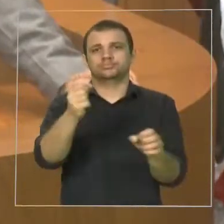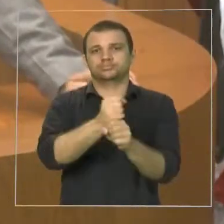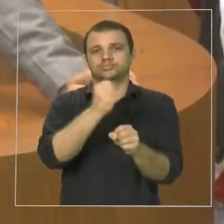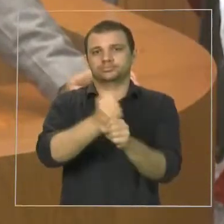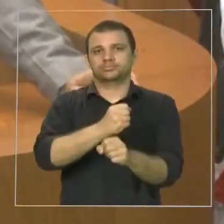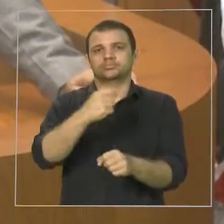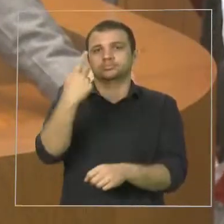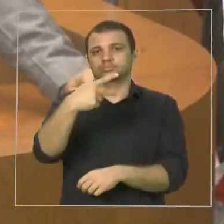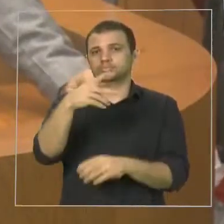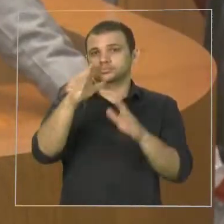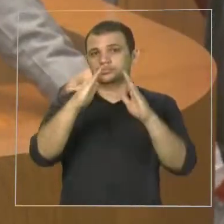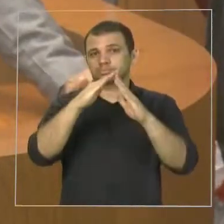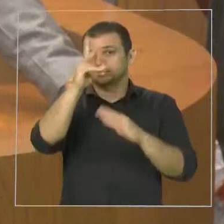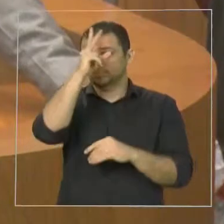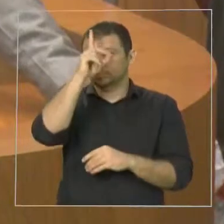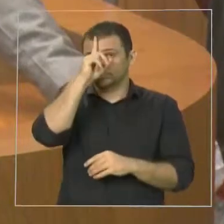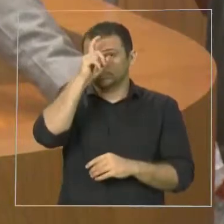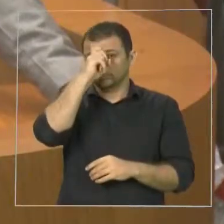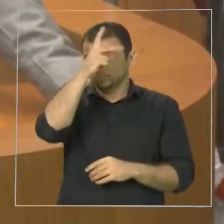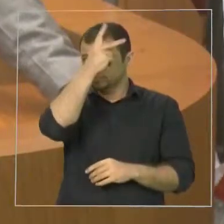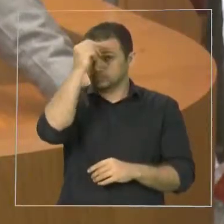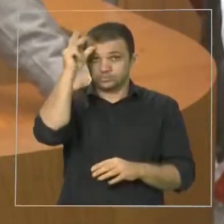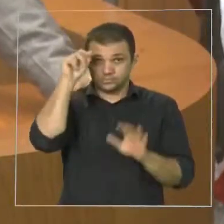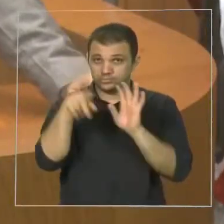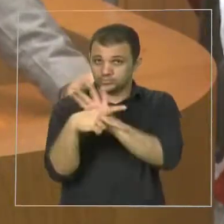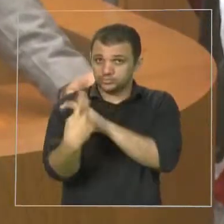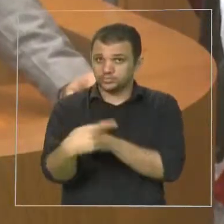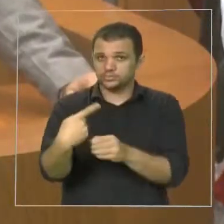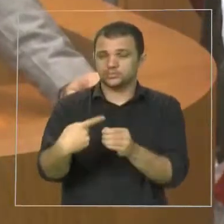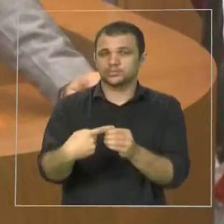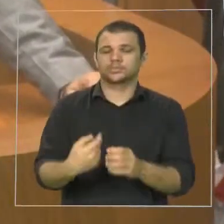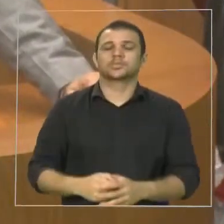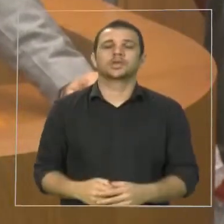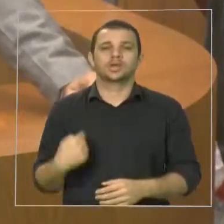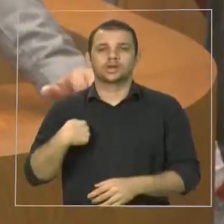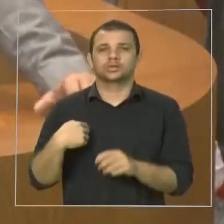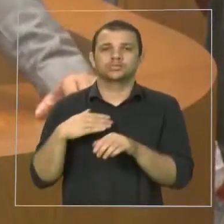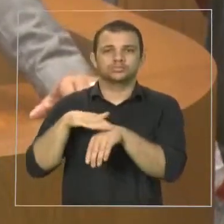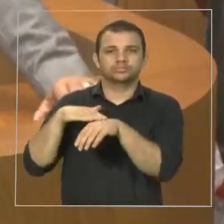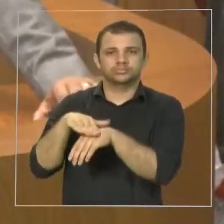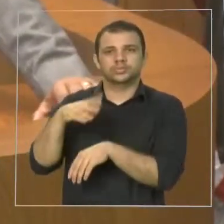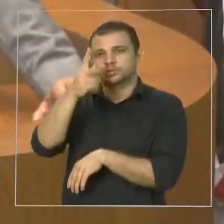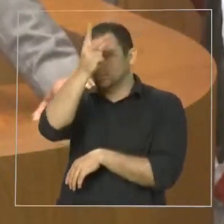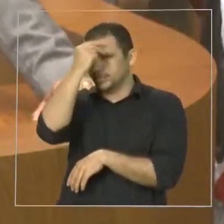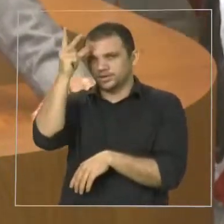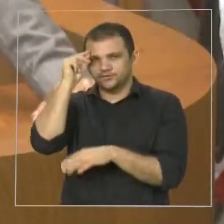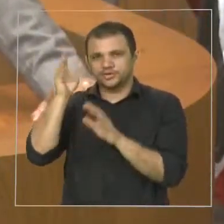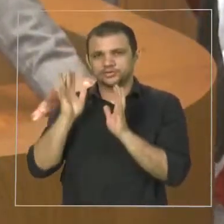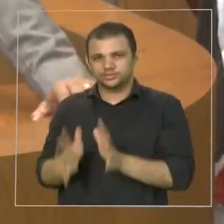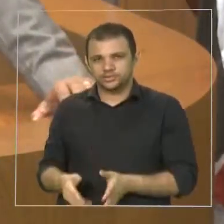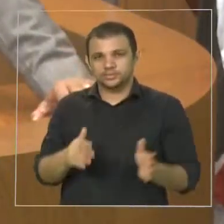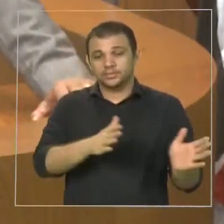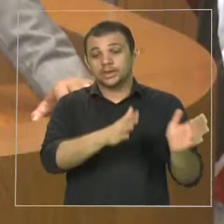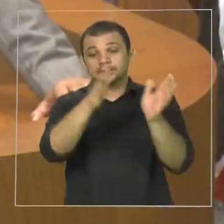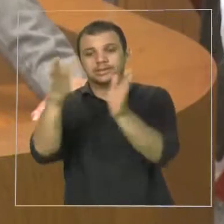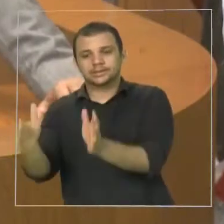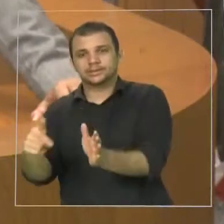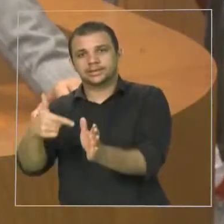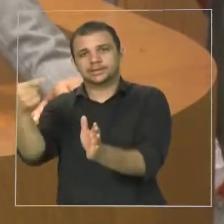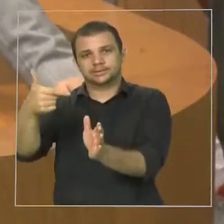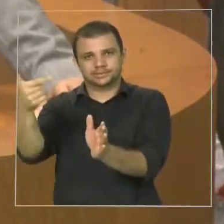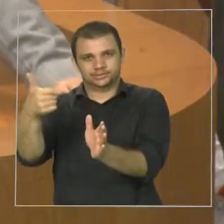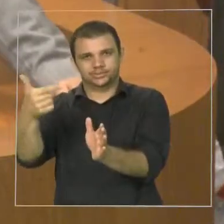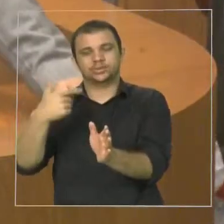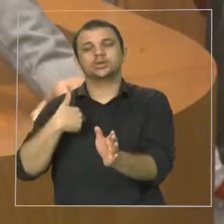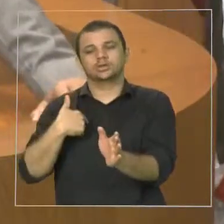Municipal de São Benedito. Eu estive com o prefeito já na segunda parte, onde destinamos mais de 400 mil